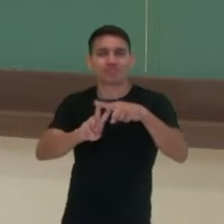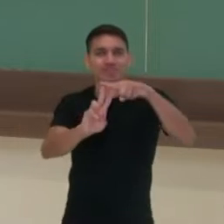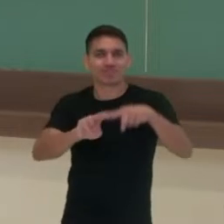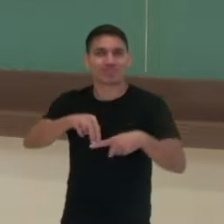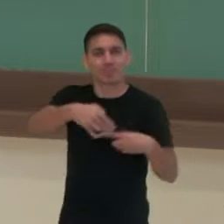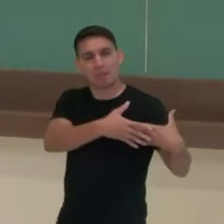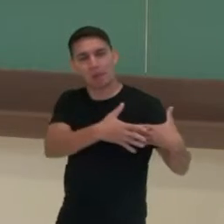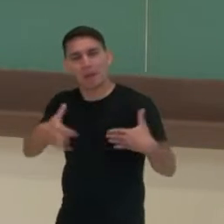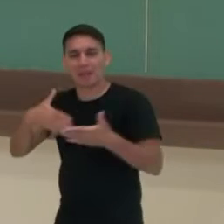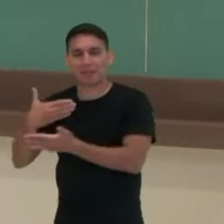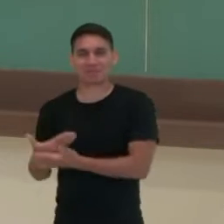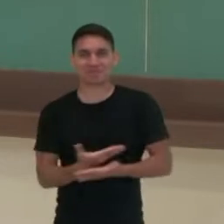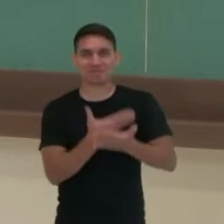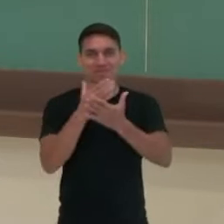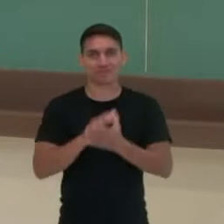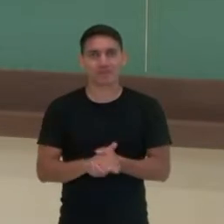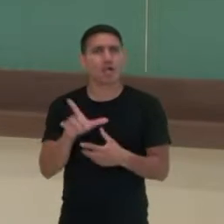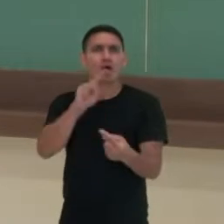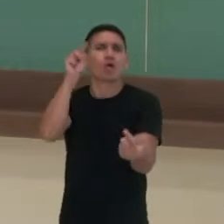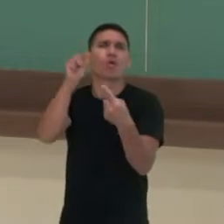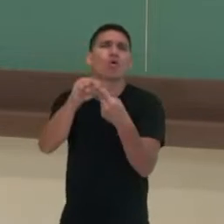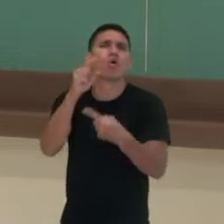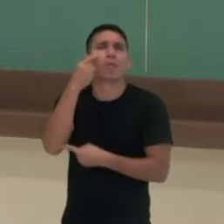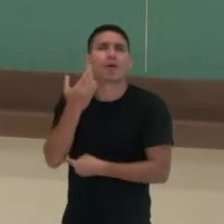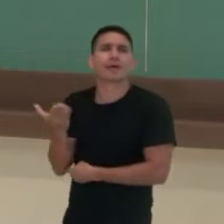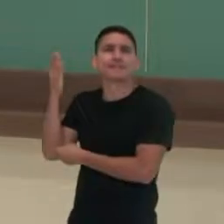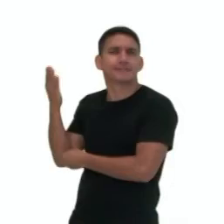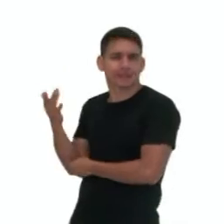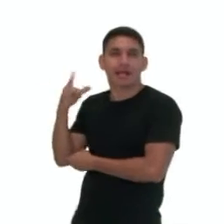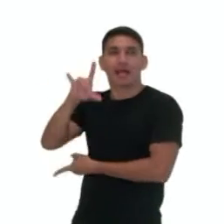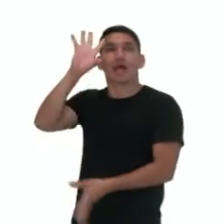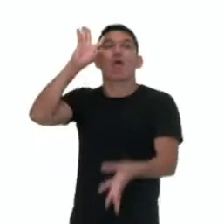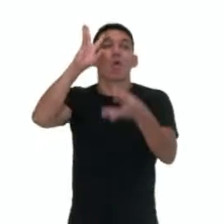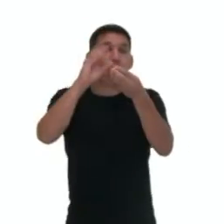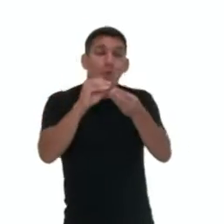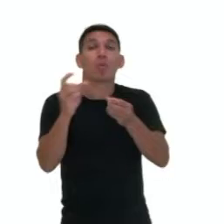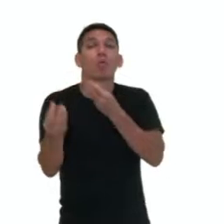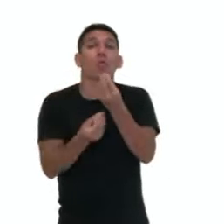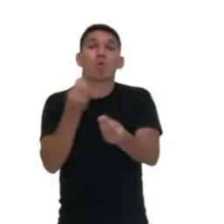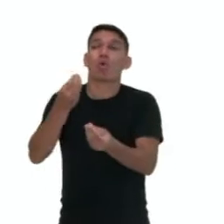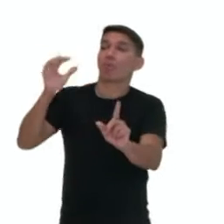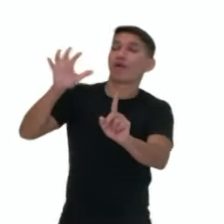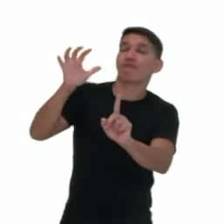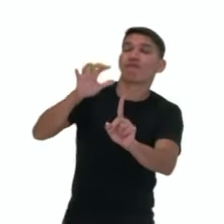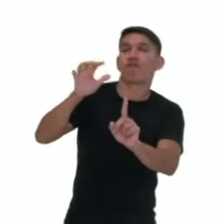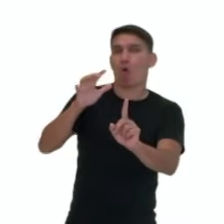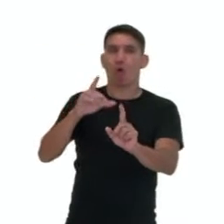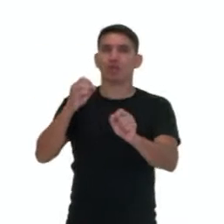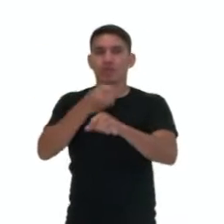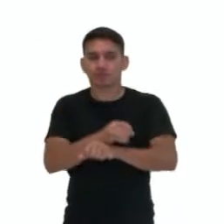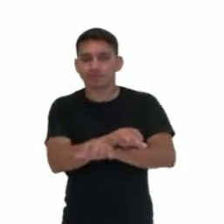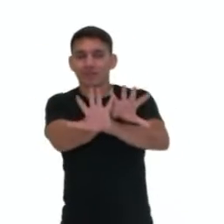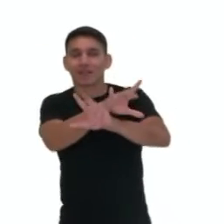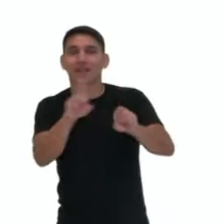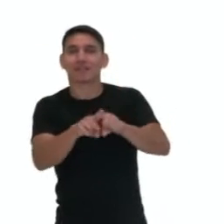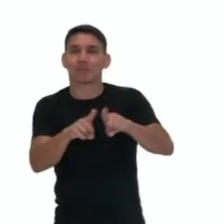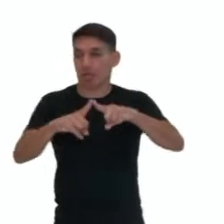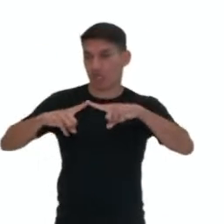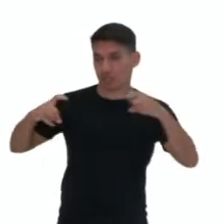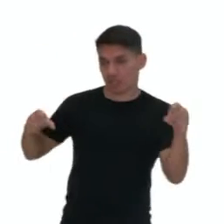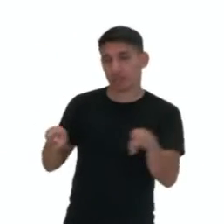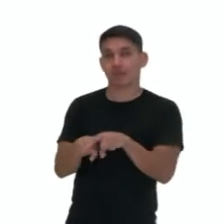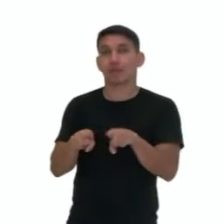decorrer da nossa aula. Qual que é o objetivo então dessa aula? Compreender a influência da mídia, ciência e